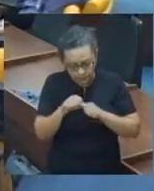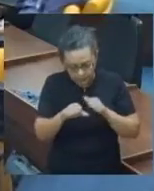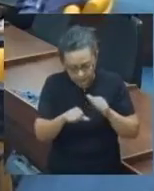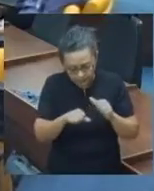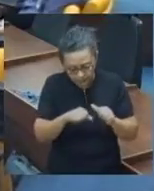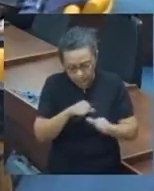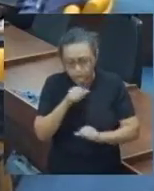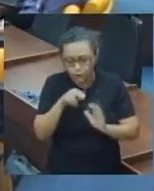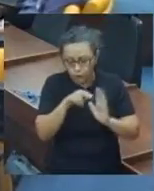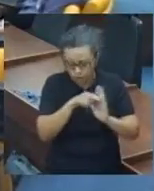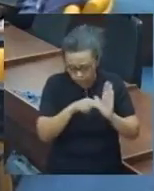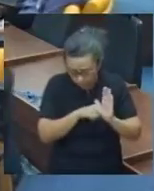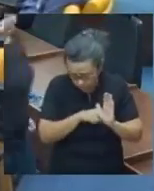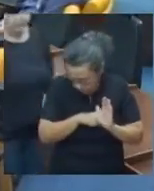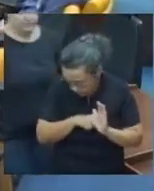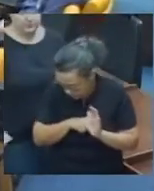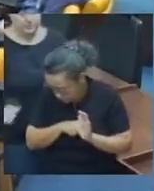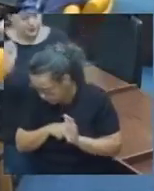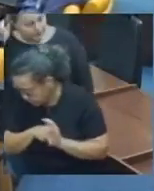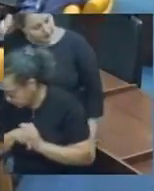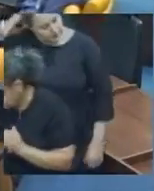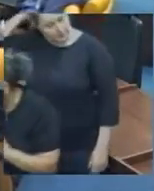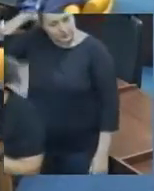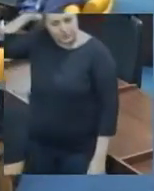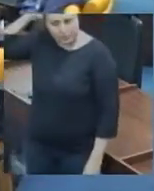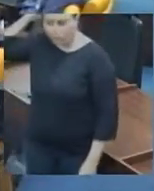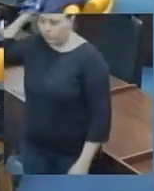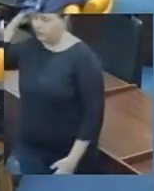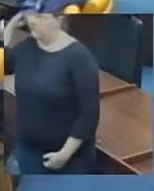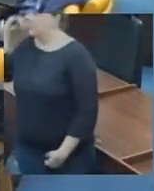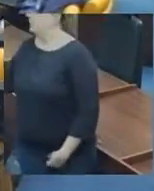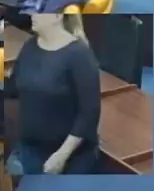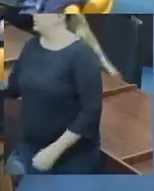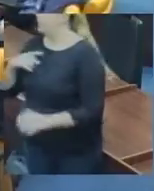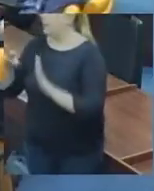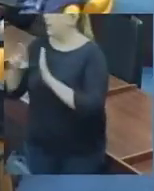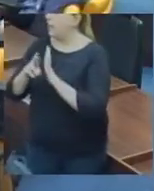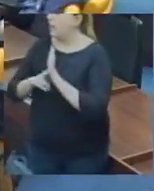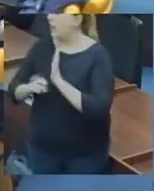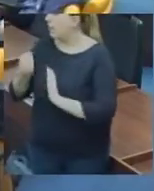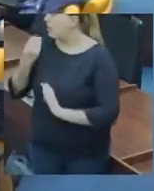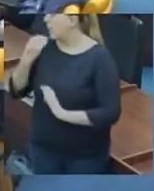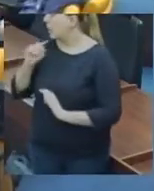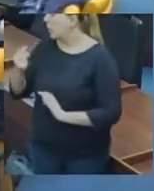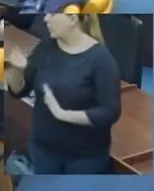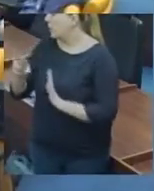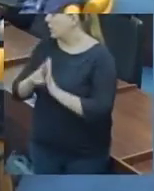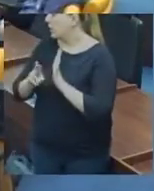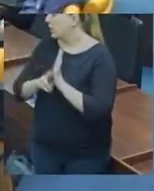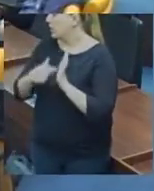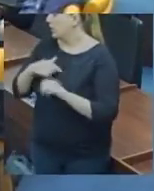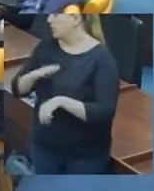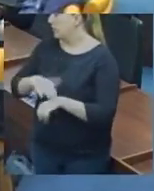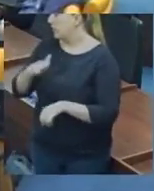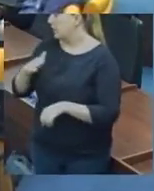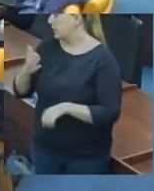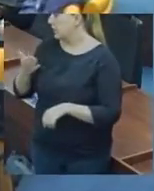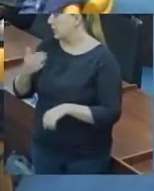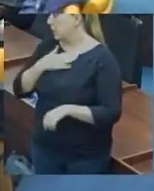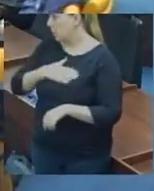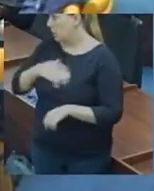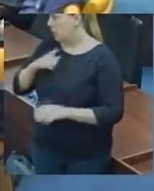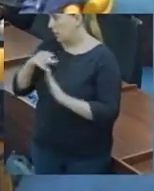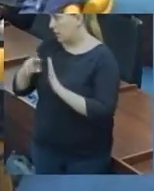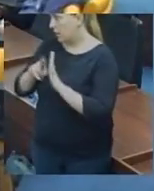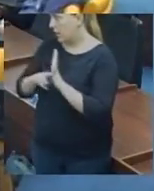novas isto é e respostas um anel que eu mais gostei o resto do